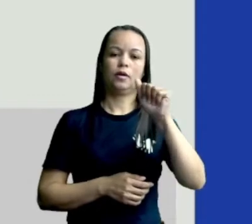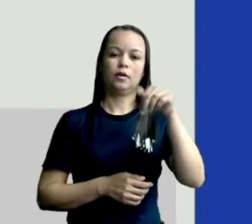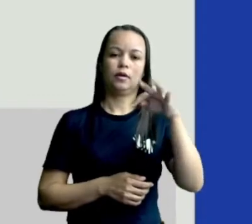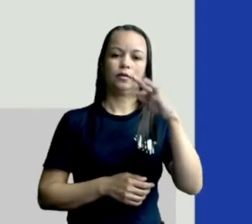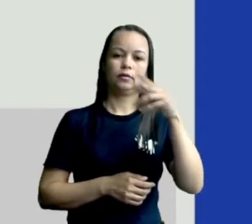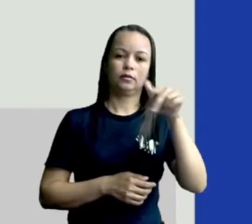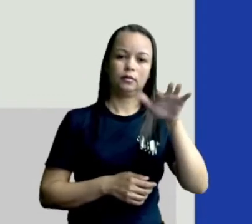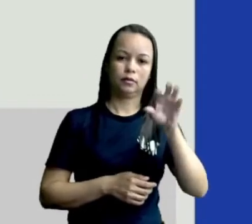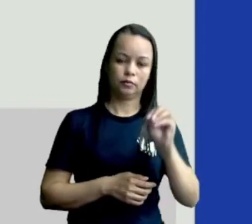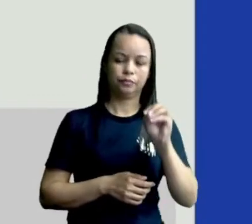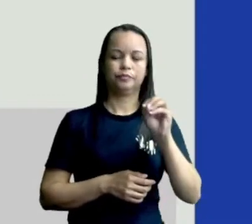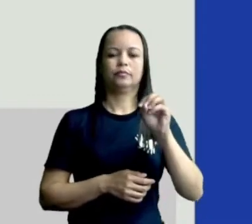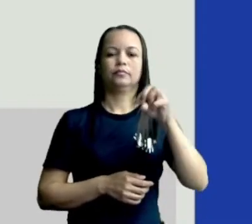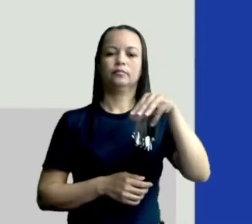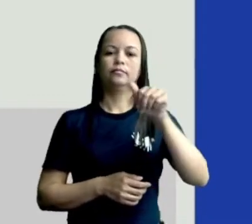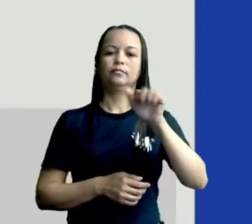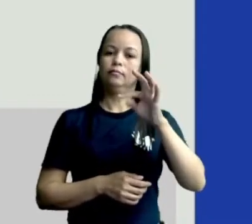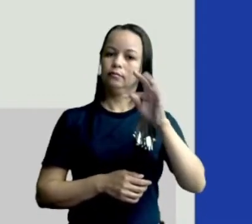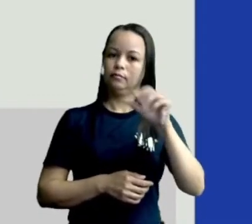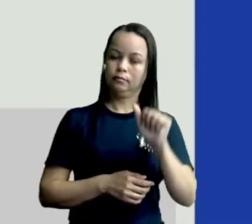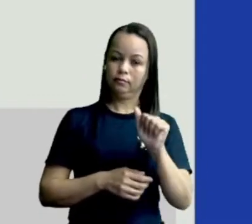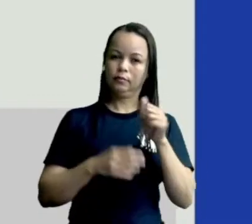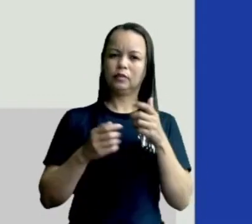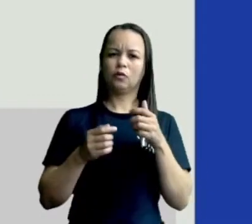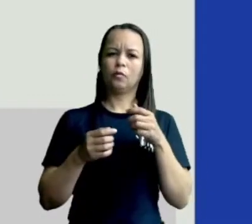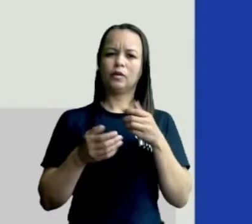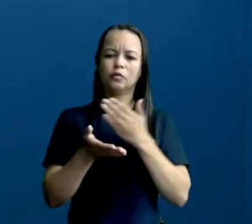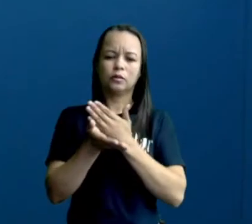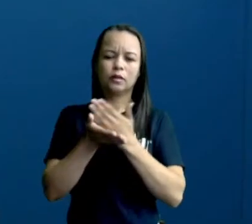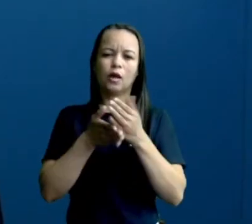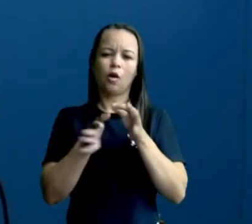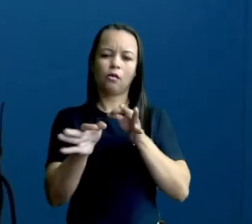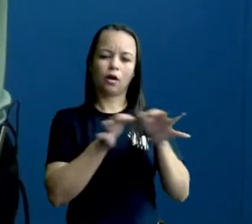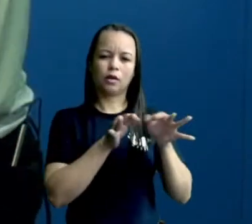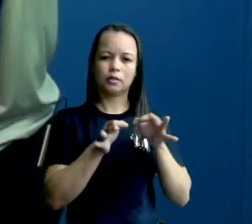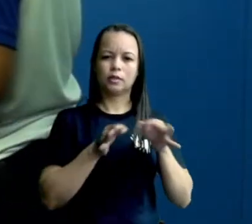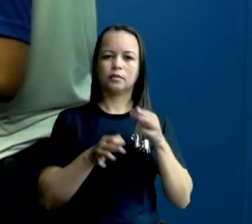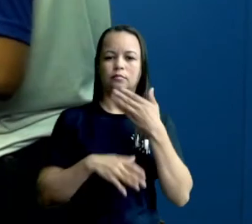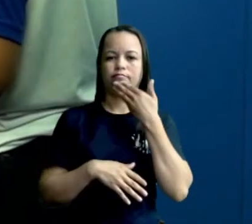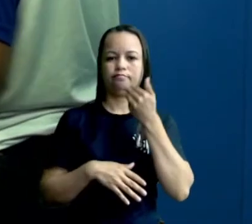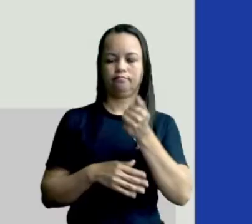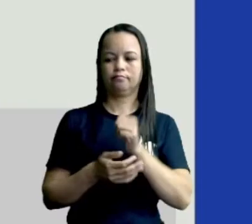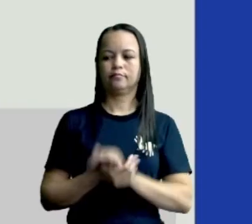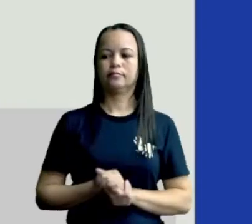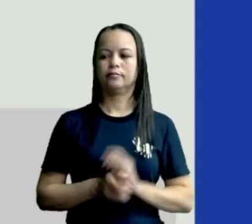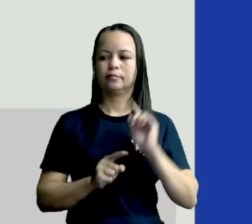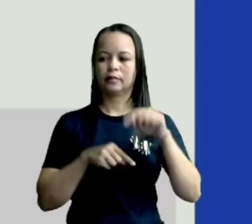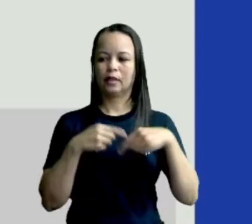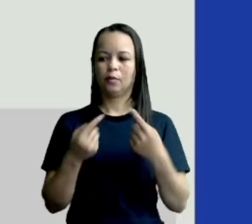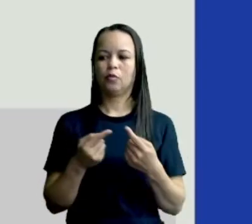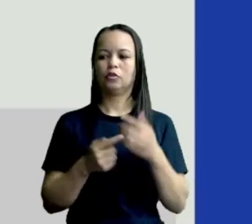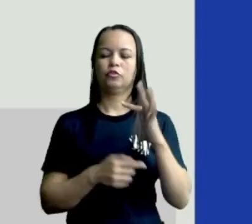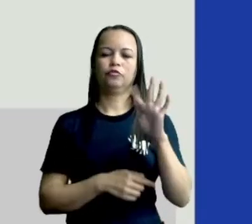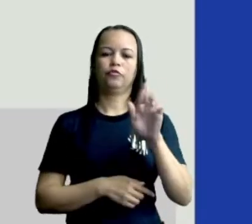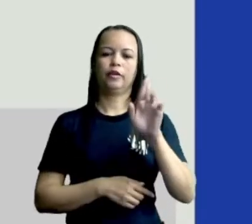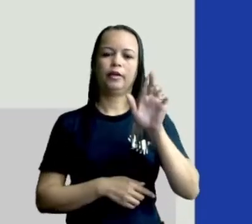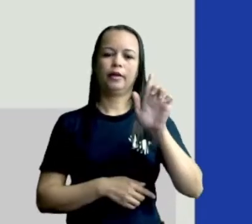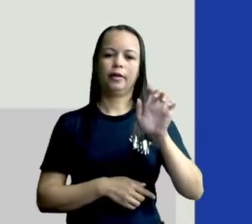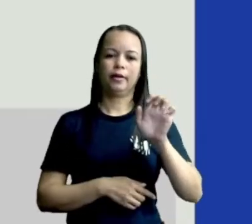Começou a ter uma administração mais organizada, tá bom? Depois se tornou